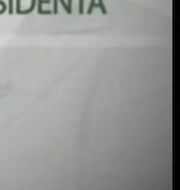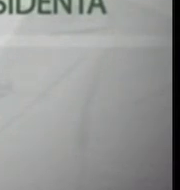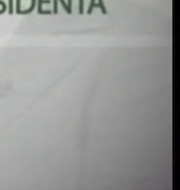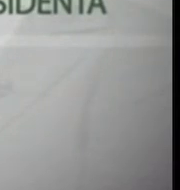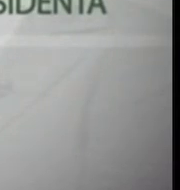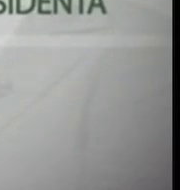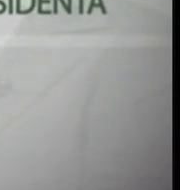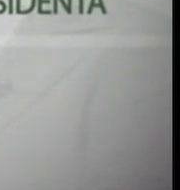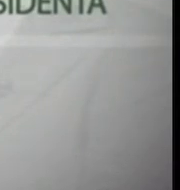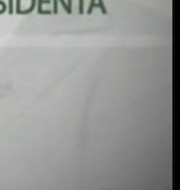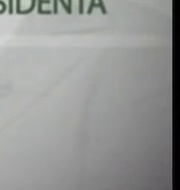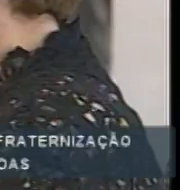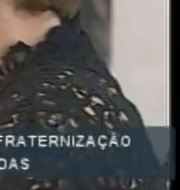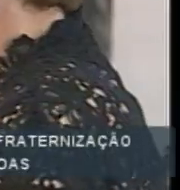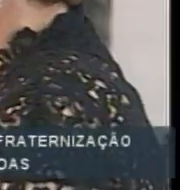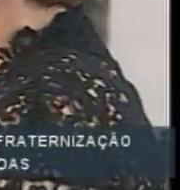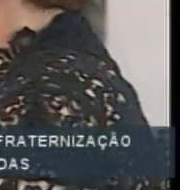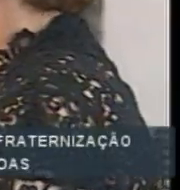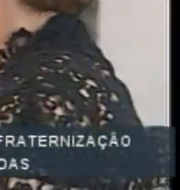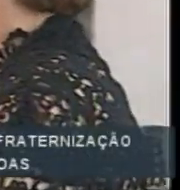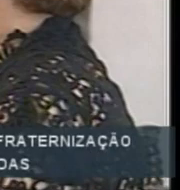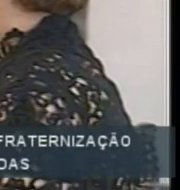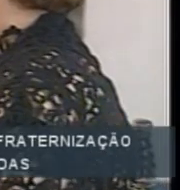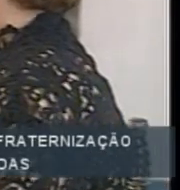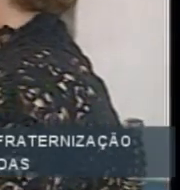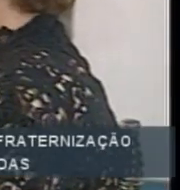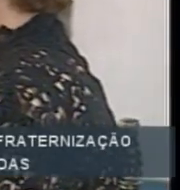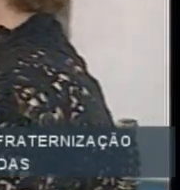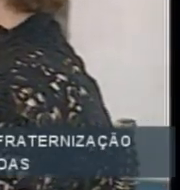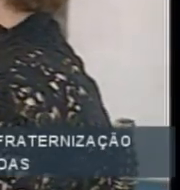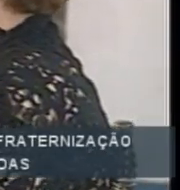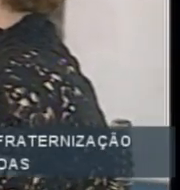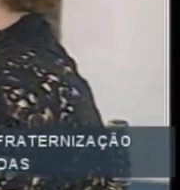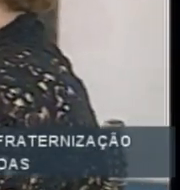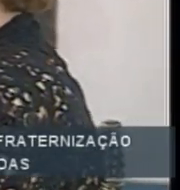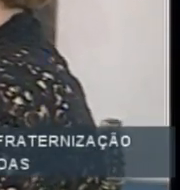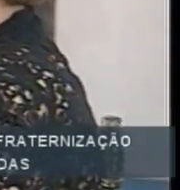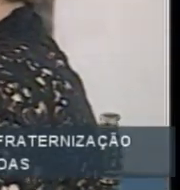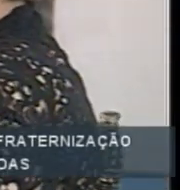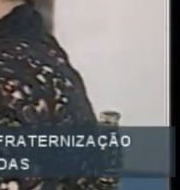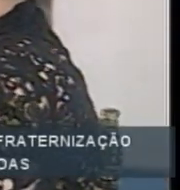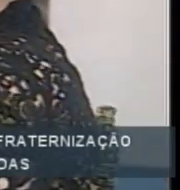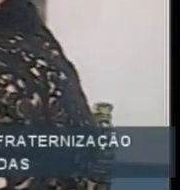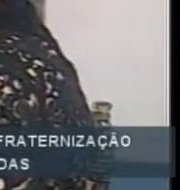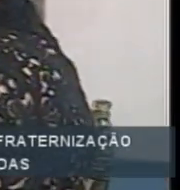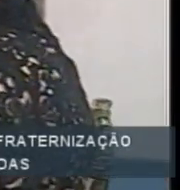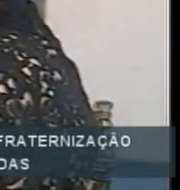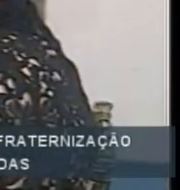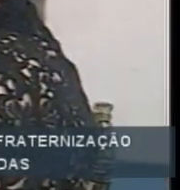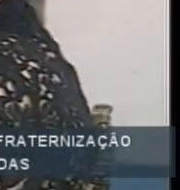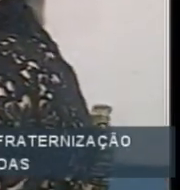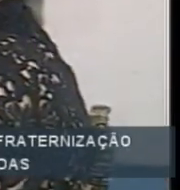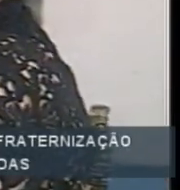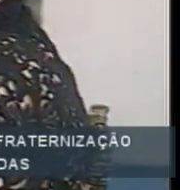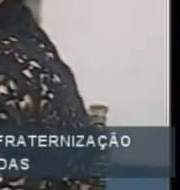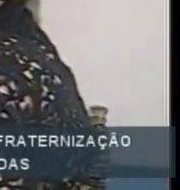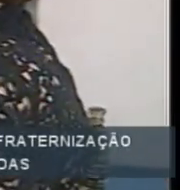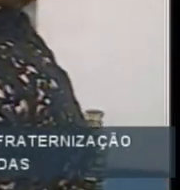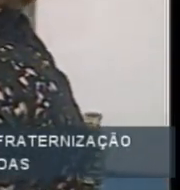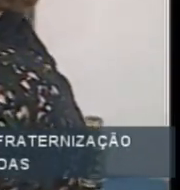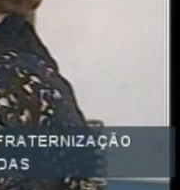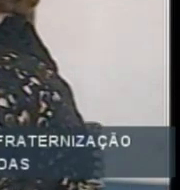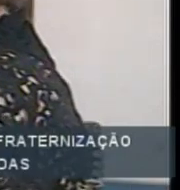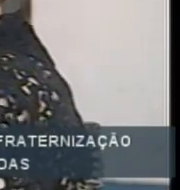Brasília. Veja como foi. O comandante da Aeronáutica, Tenente Brigadeiro do Ar, Junichi Saito, fará